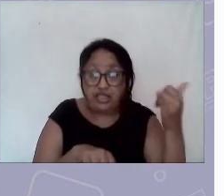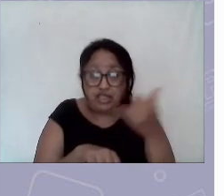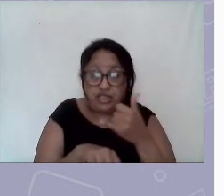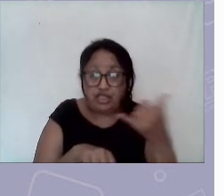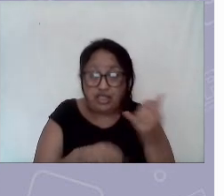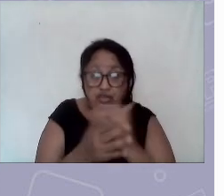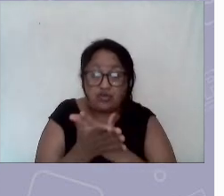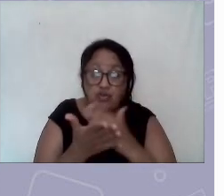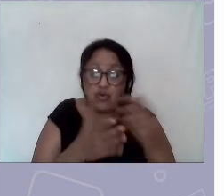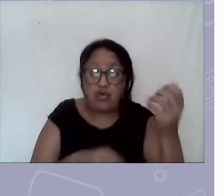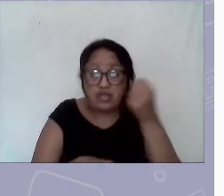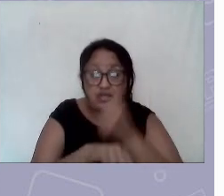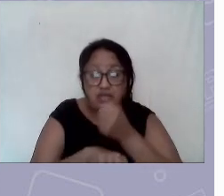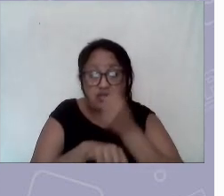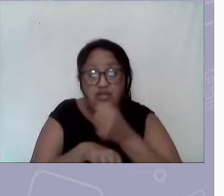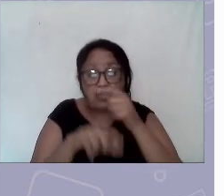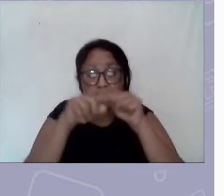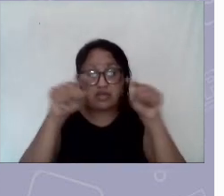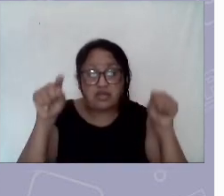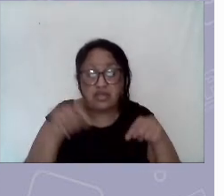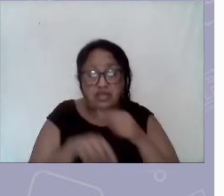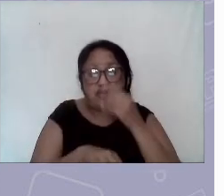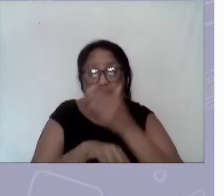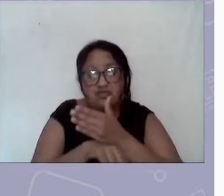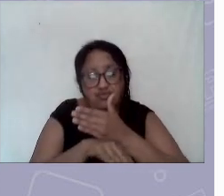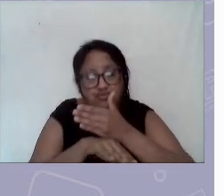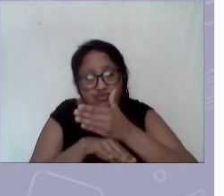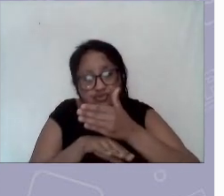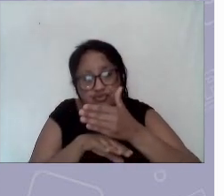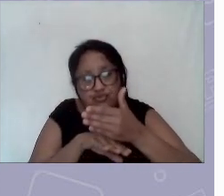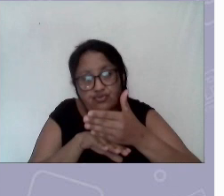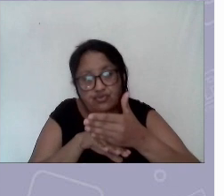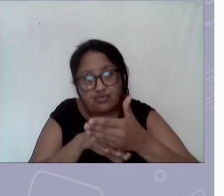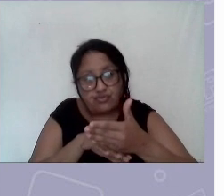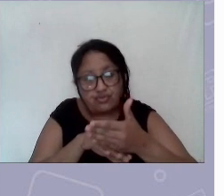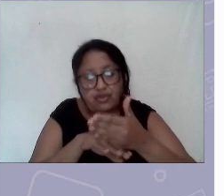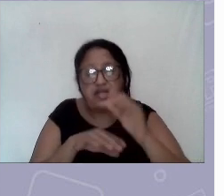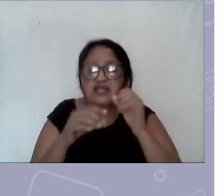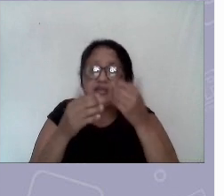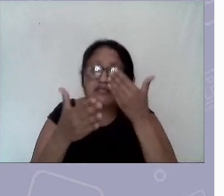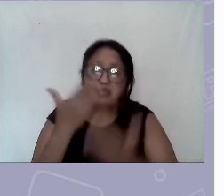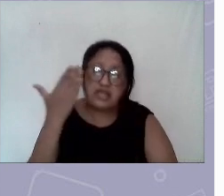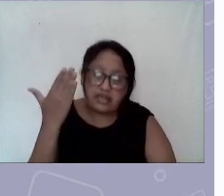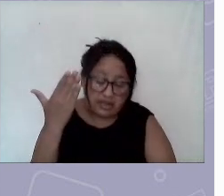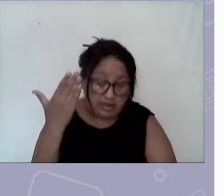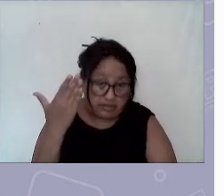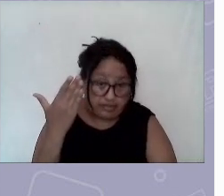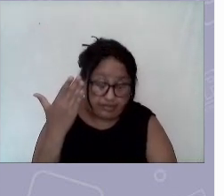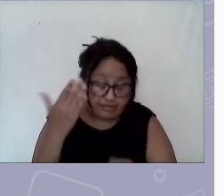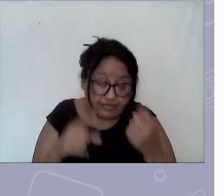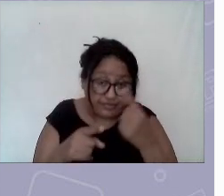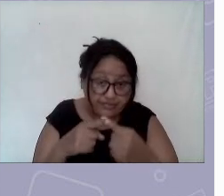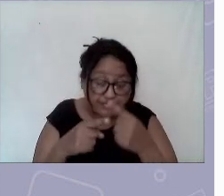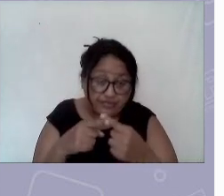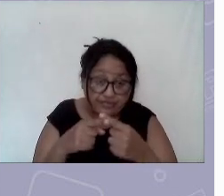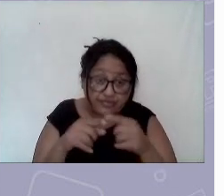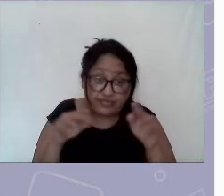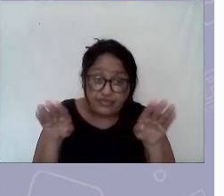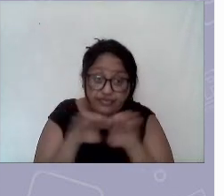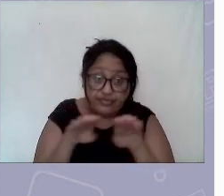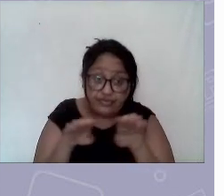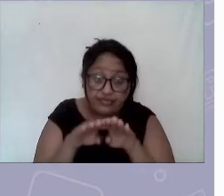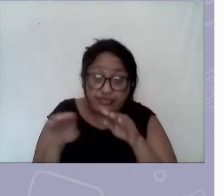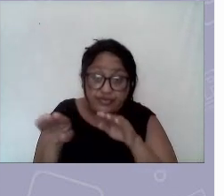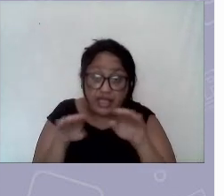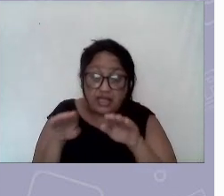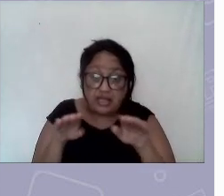inicialmente energia cinética vai ser dissipada vai ser perdida né por conta do atrito então ele diz